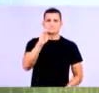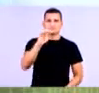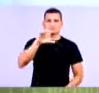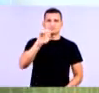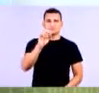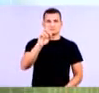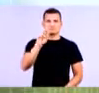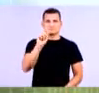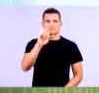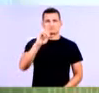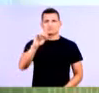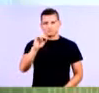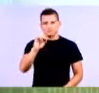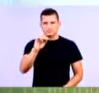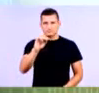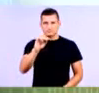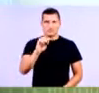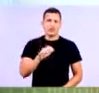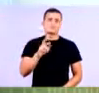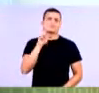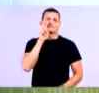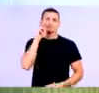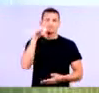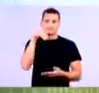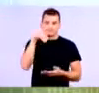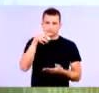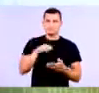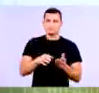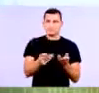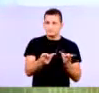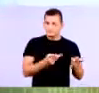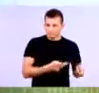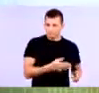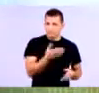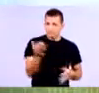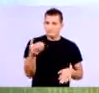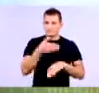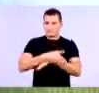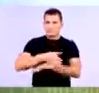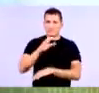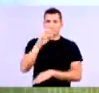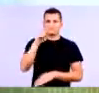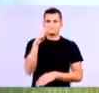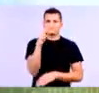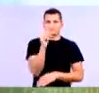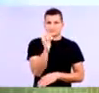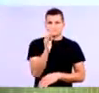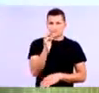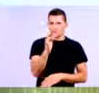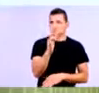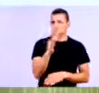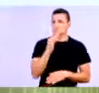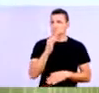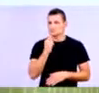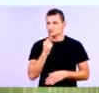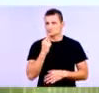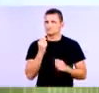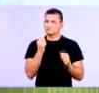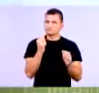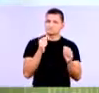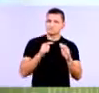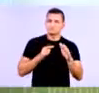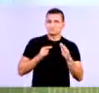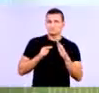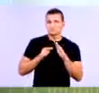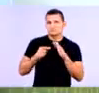Rolim de Moura, e vamos chamá-los, né, convidá-los a participar do chat, e qualquer dúvida vocês poderão já repassar aqui